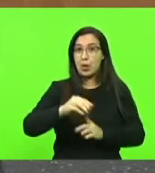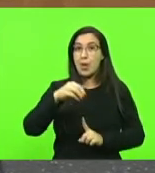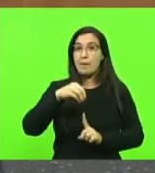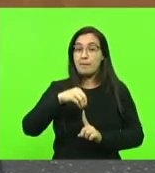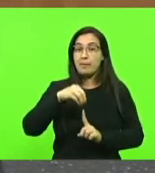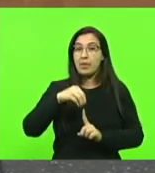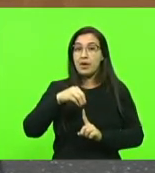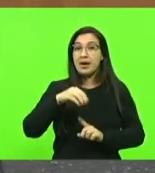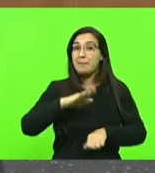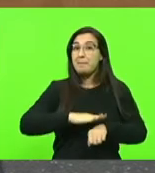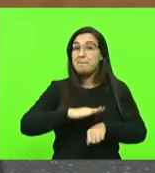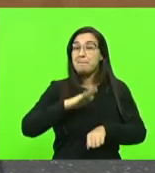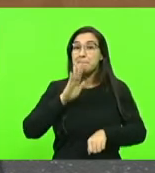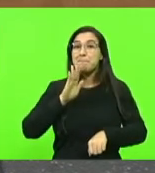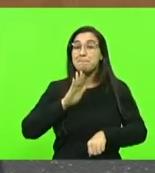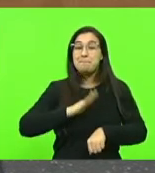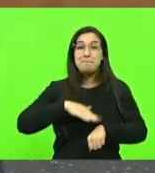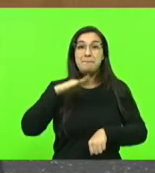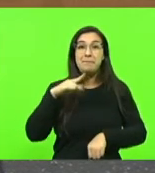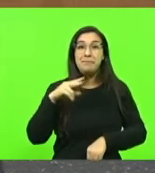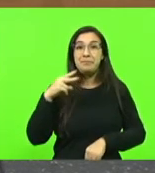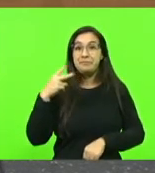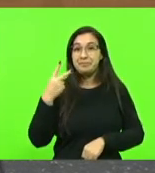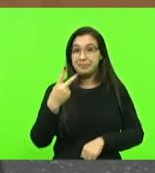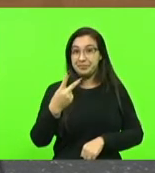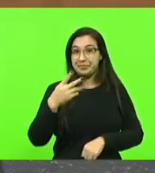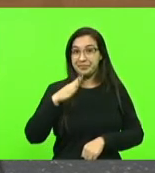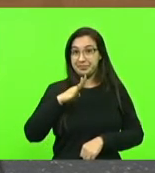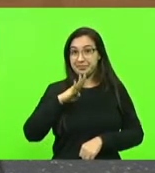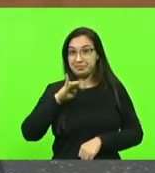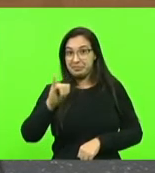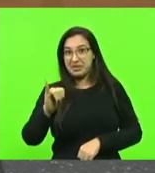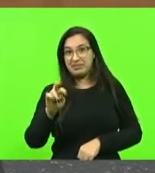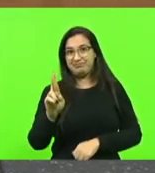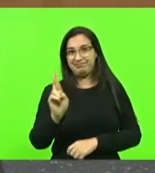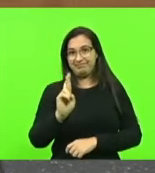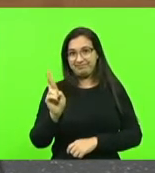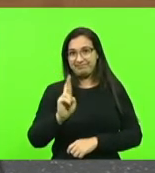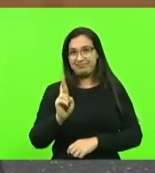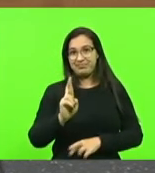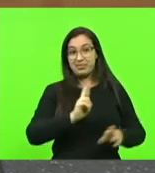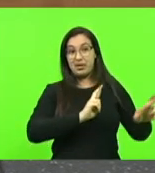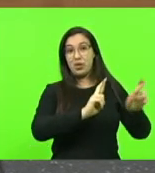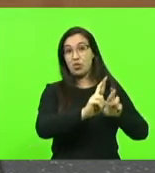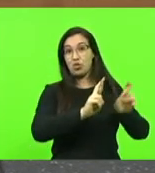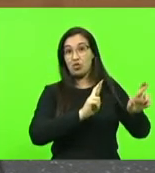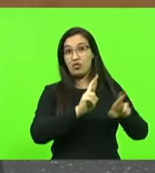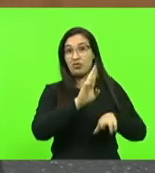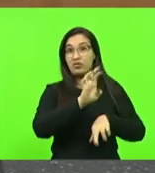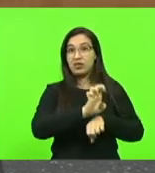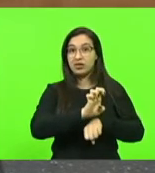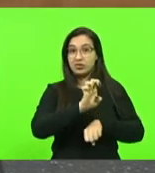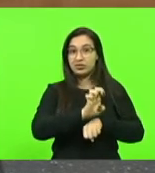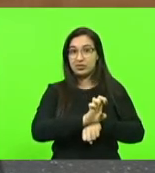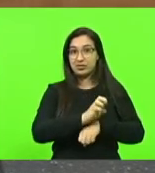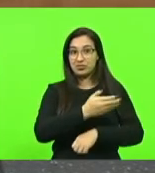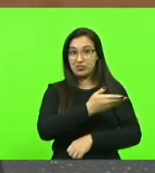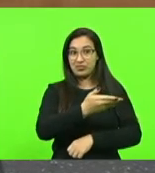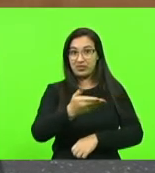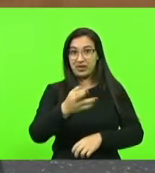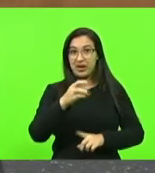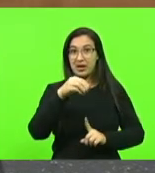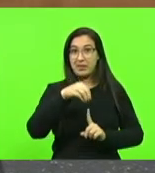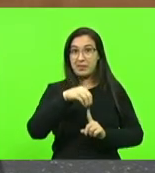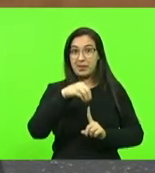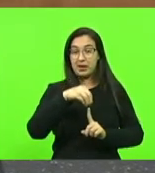de 2 bilhões de reais para as rodovias estaduais, que estão